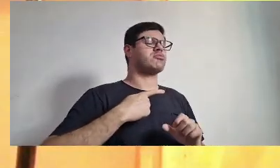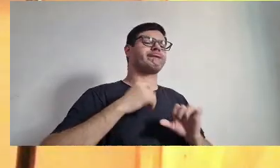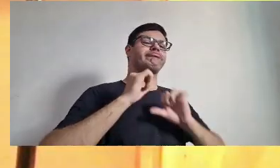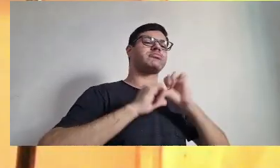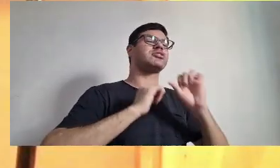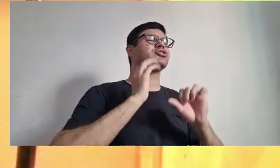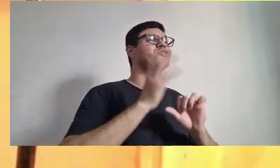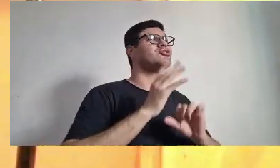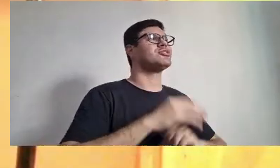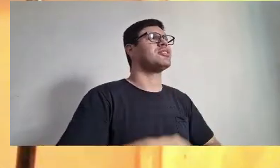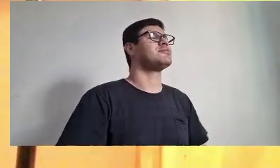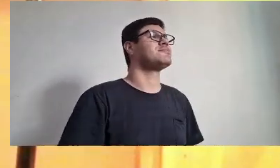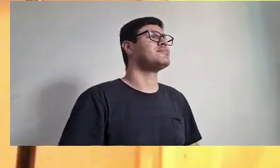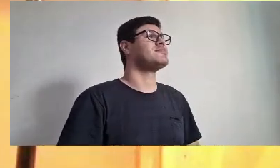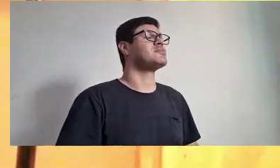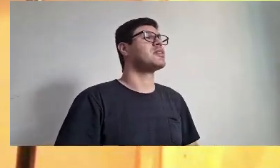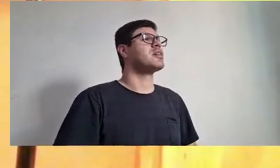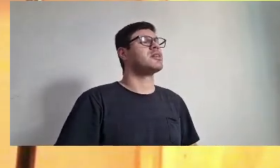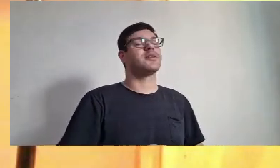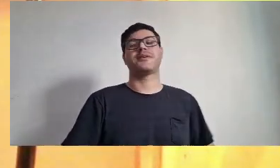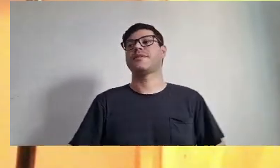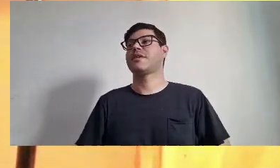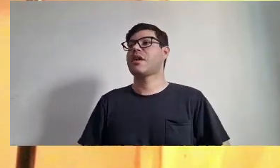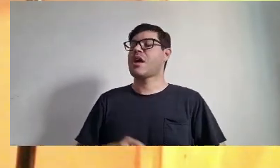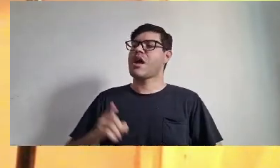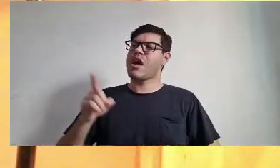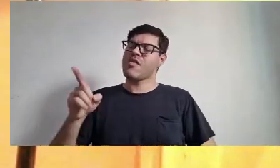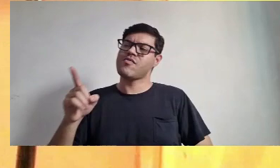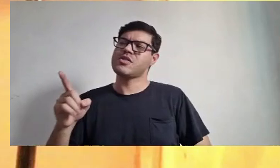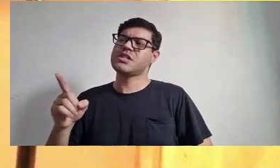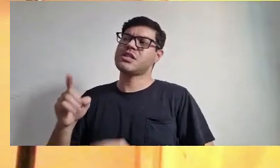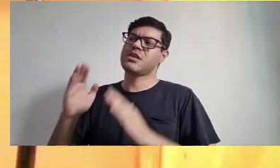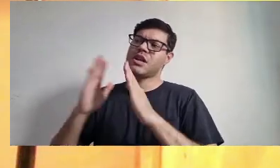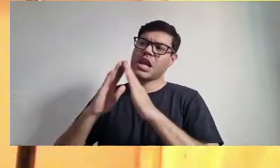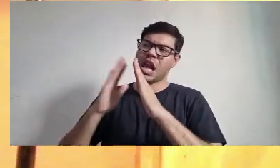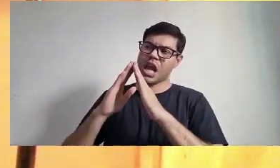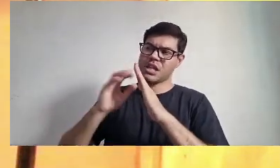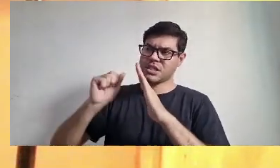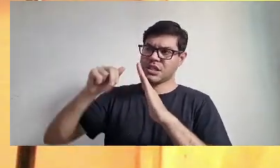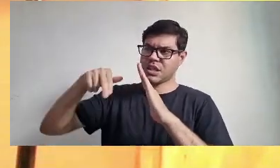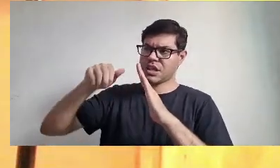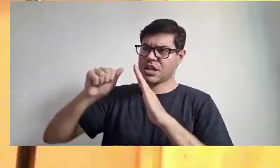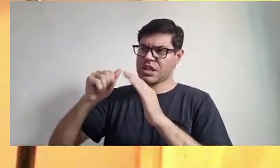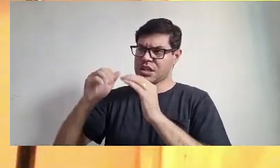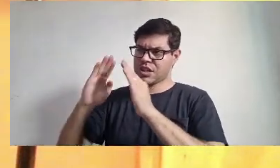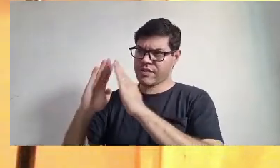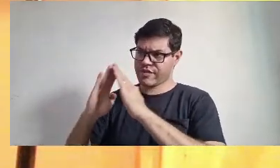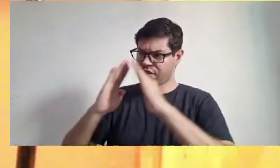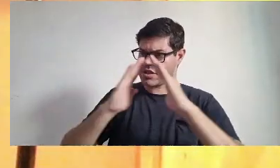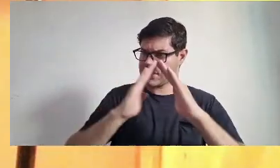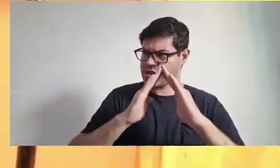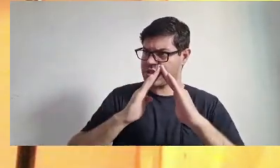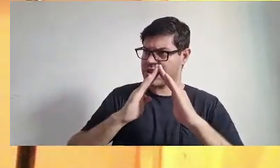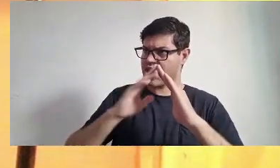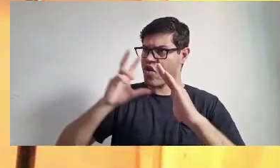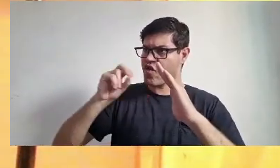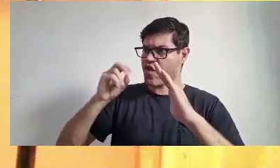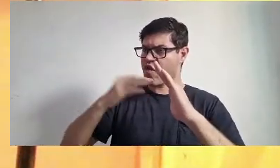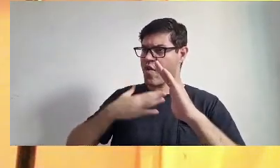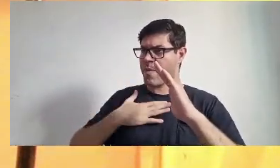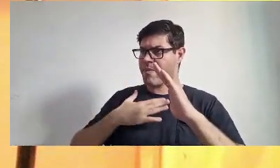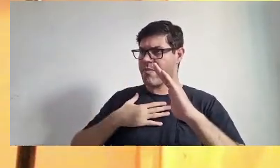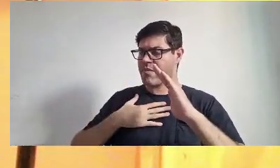dona Ana morava ali vizinho, onde é a catedral hoje. O meu avô morava onde é a catedral. Ah,